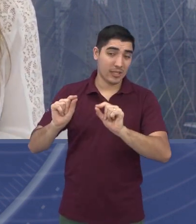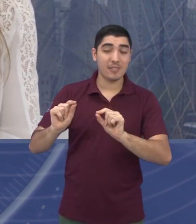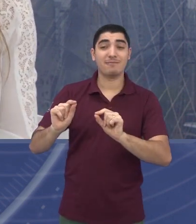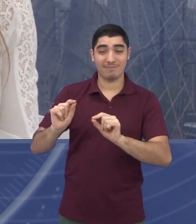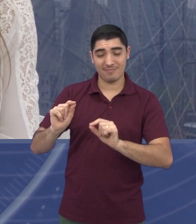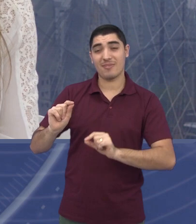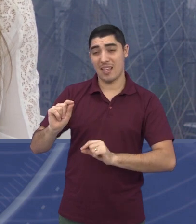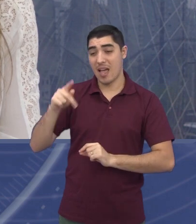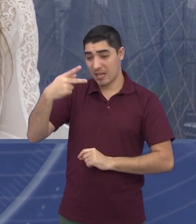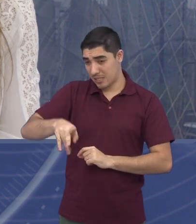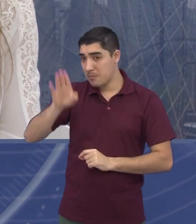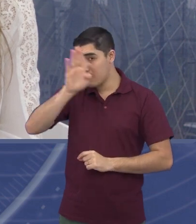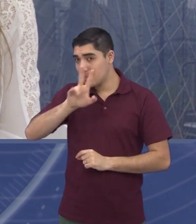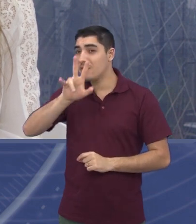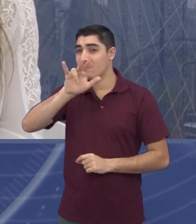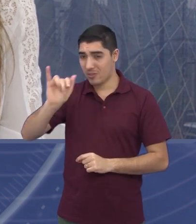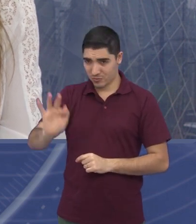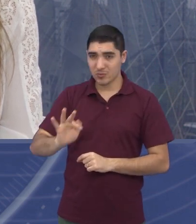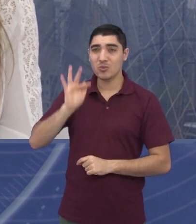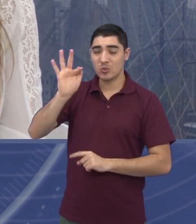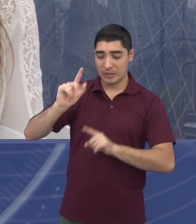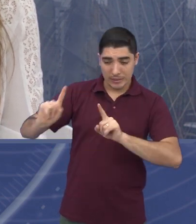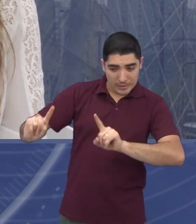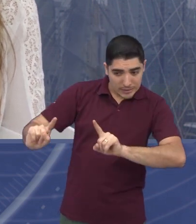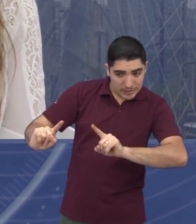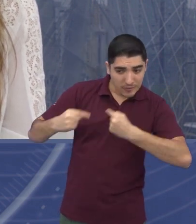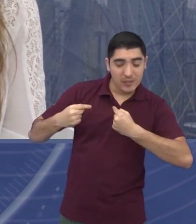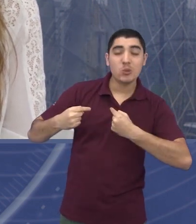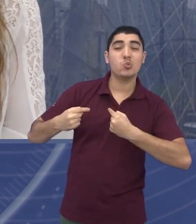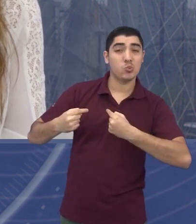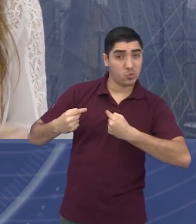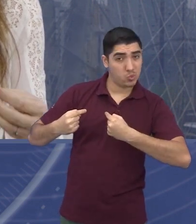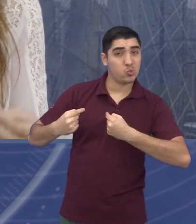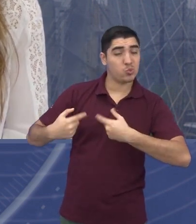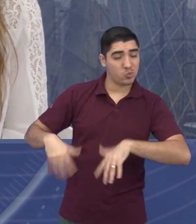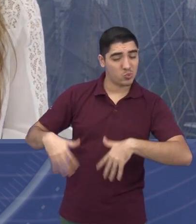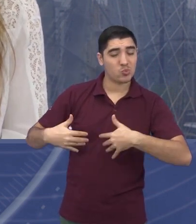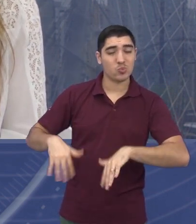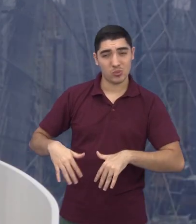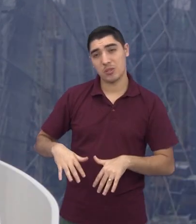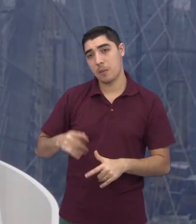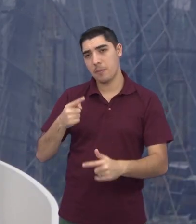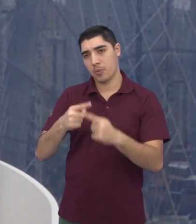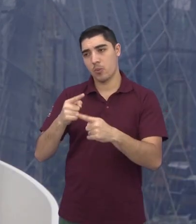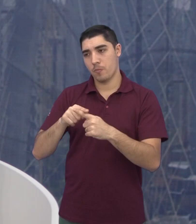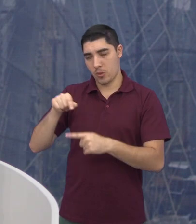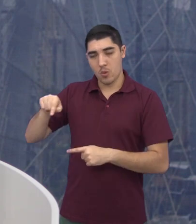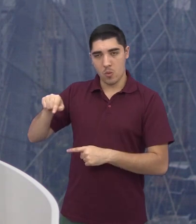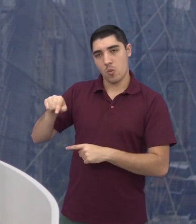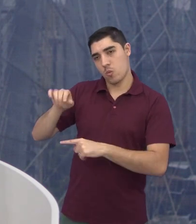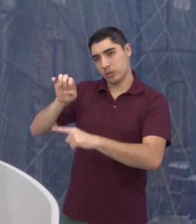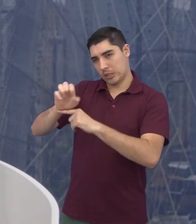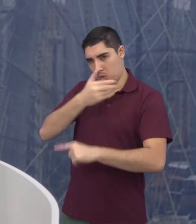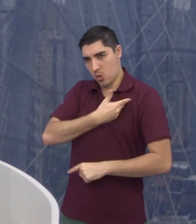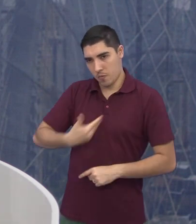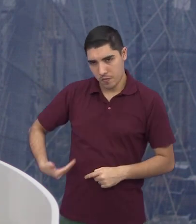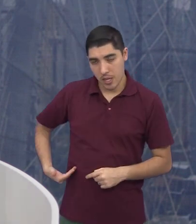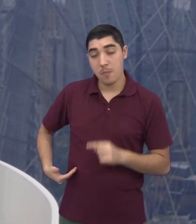passar por desafios muito grandes, né? É mandatório, assim, o Estado ele